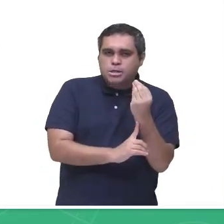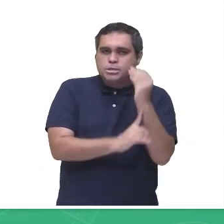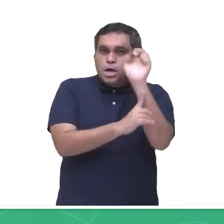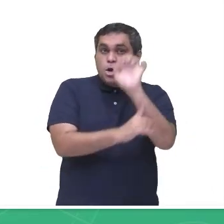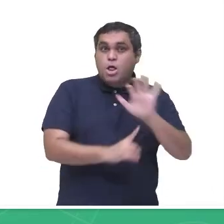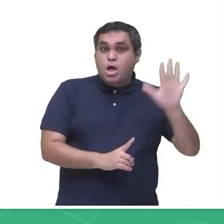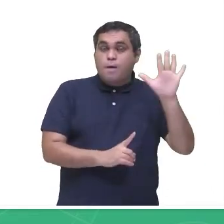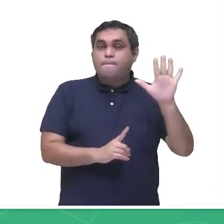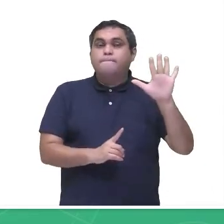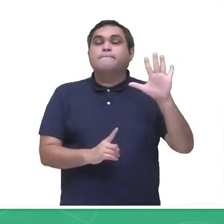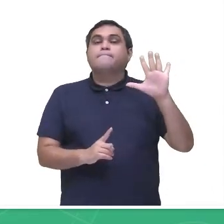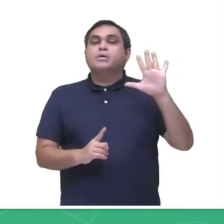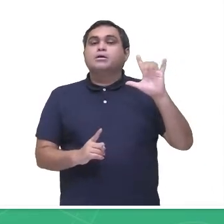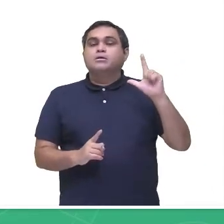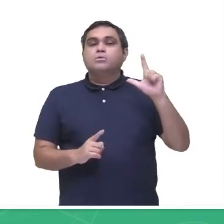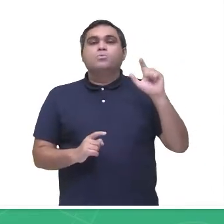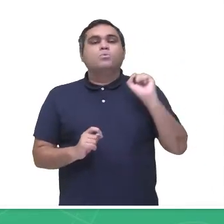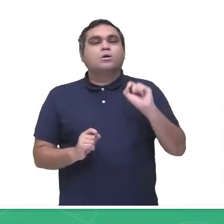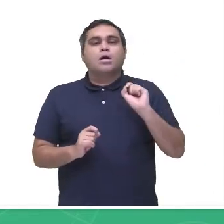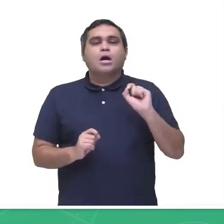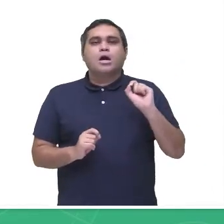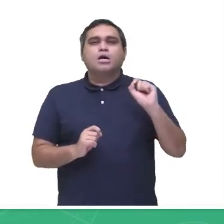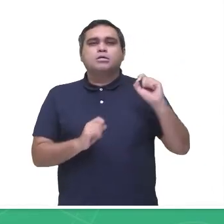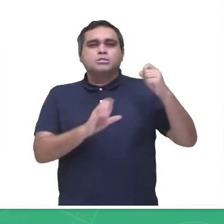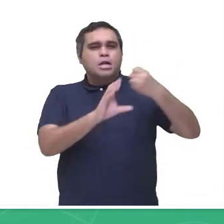os elementos que compõem, cite 3 que